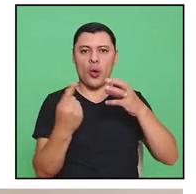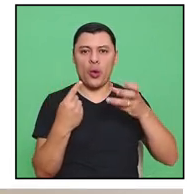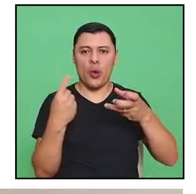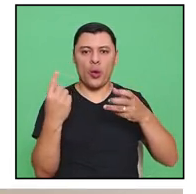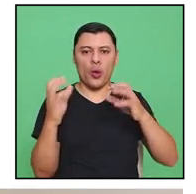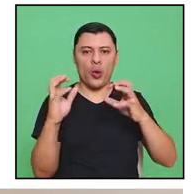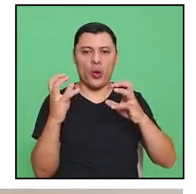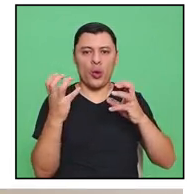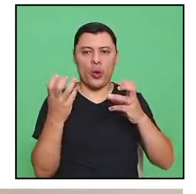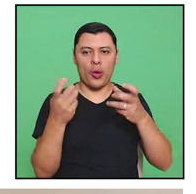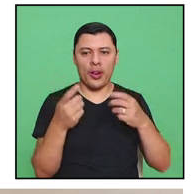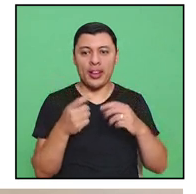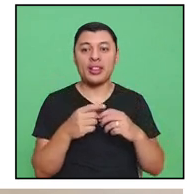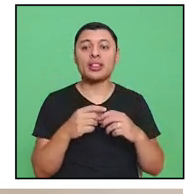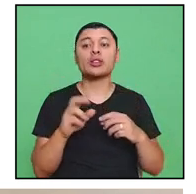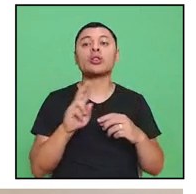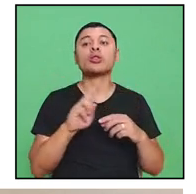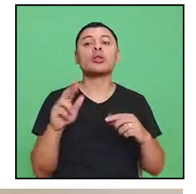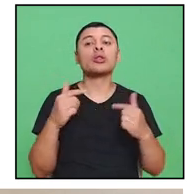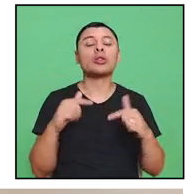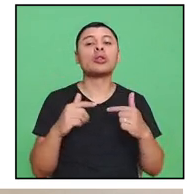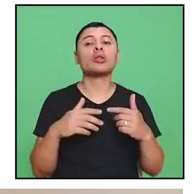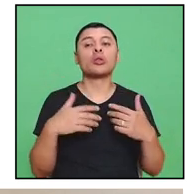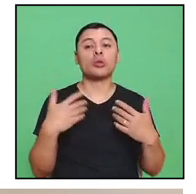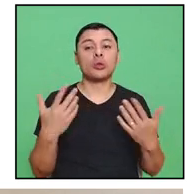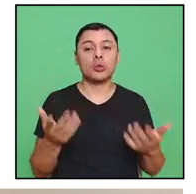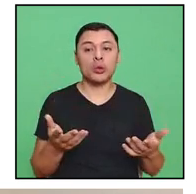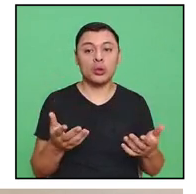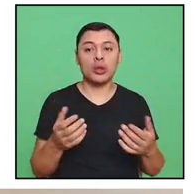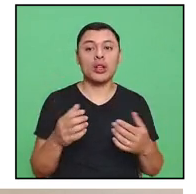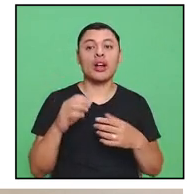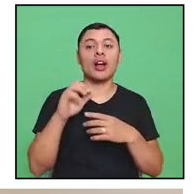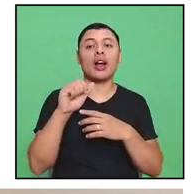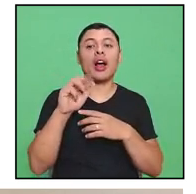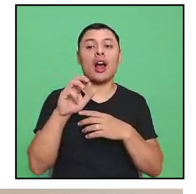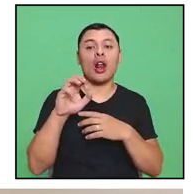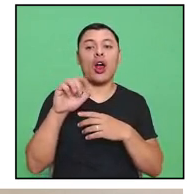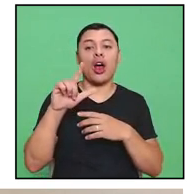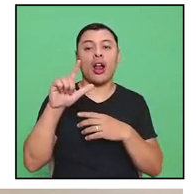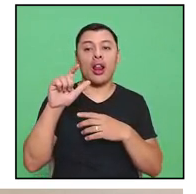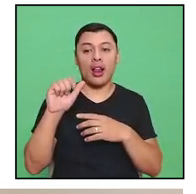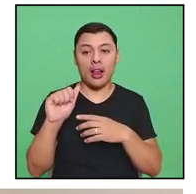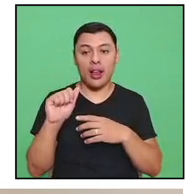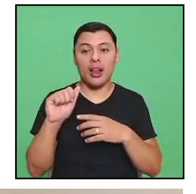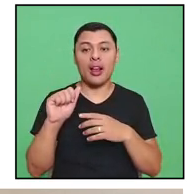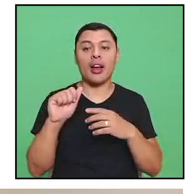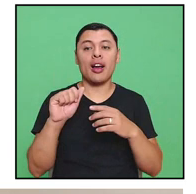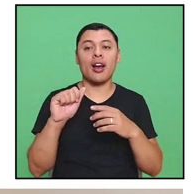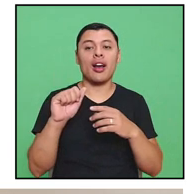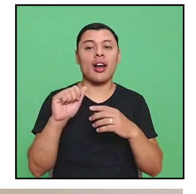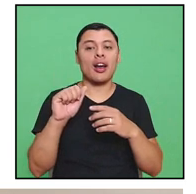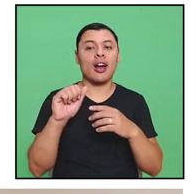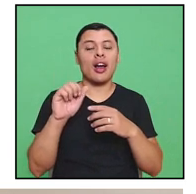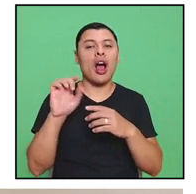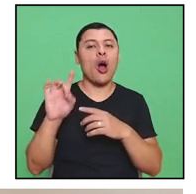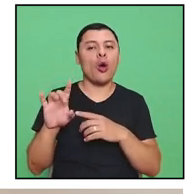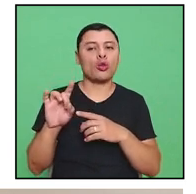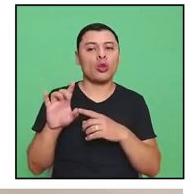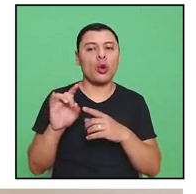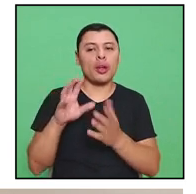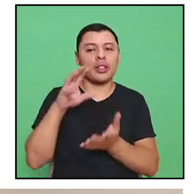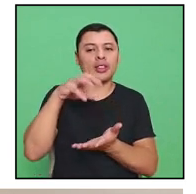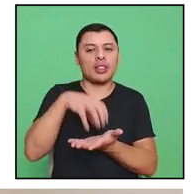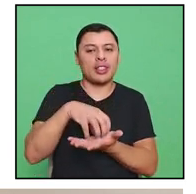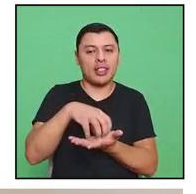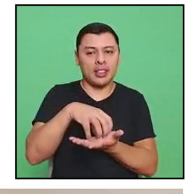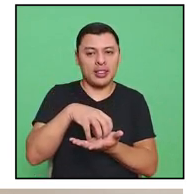nome do trabalho é Acerola Autônoma Centralizada, que é uma brincadeira um pouco com